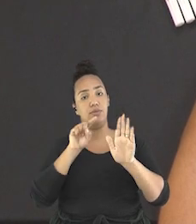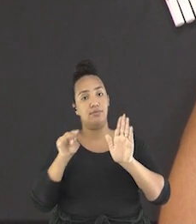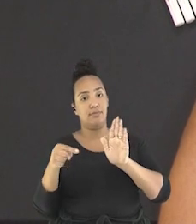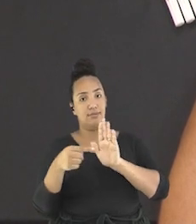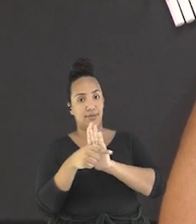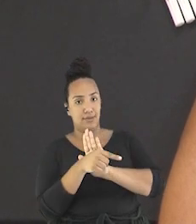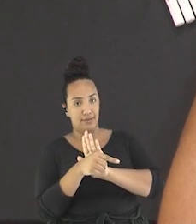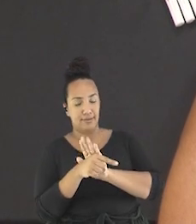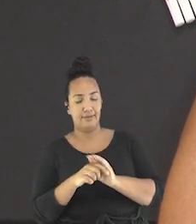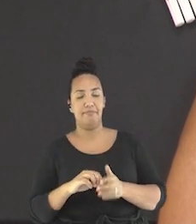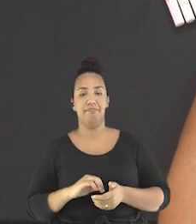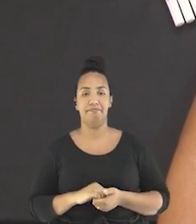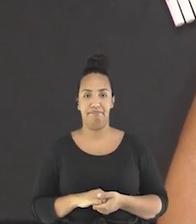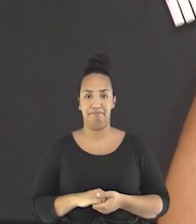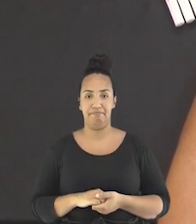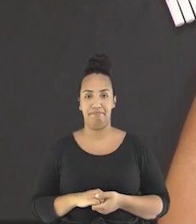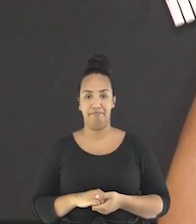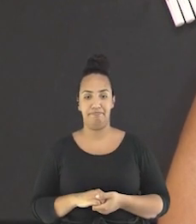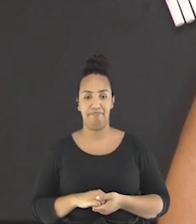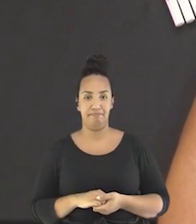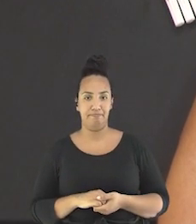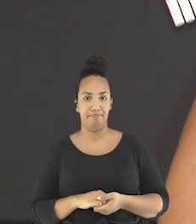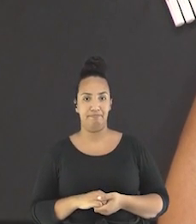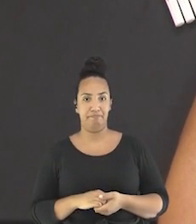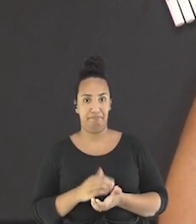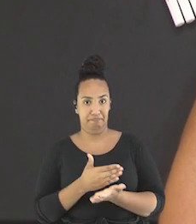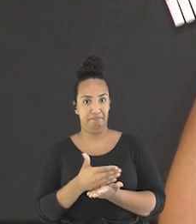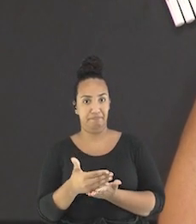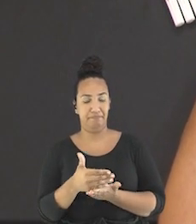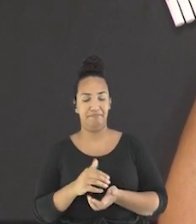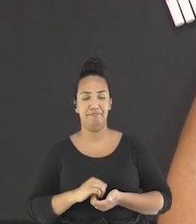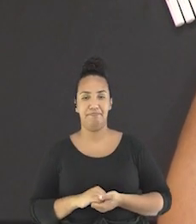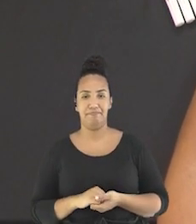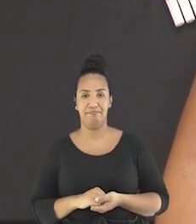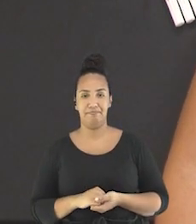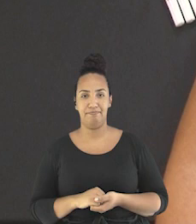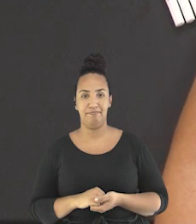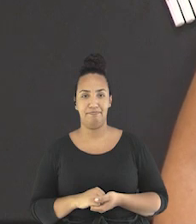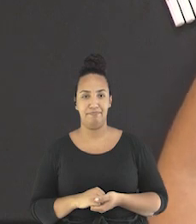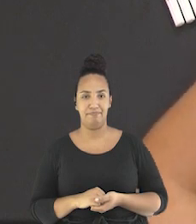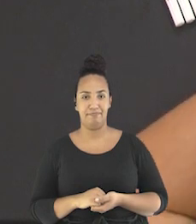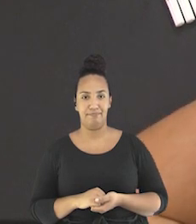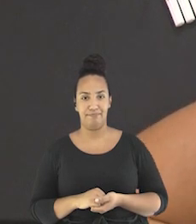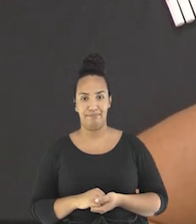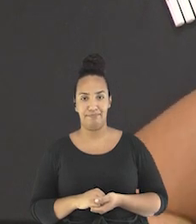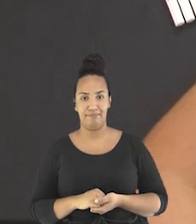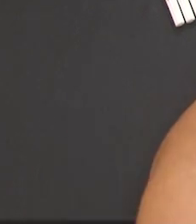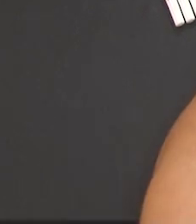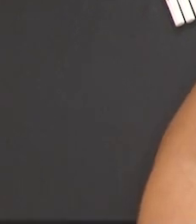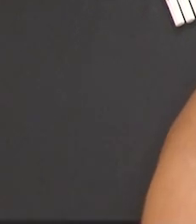ó, entrelaçando por baixo, e a outra por cima, por baixo, por cima. Então, vamos lá.